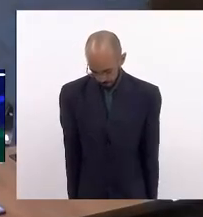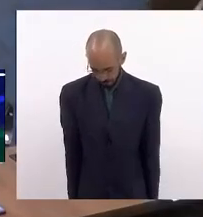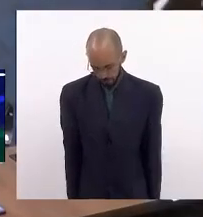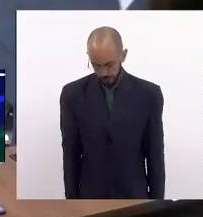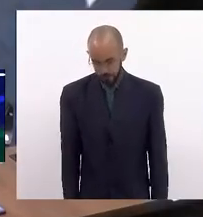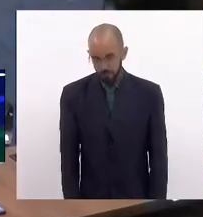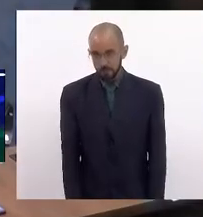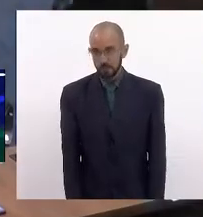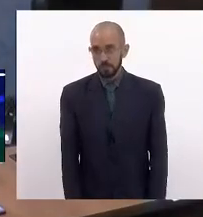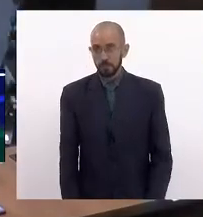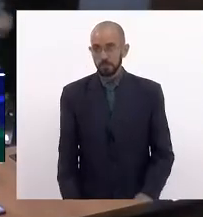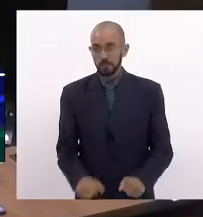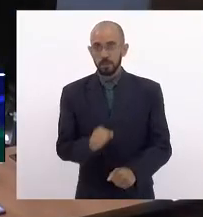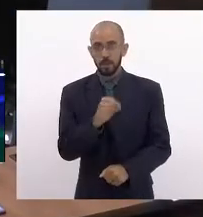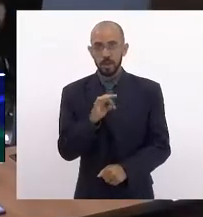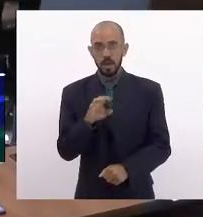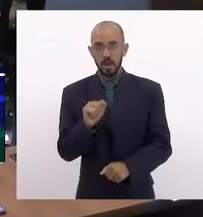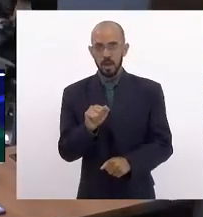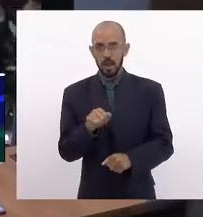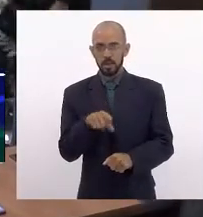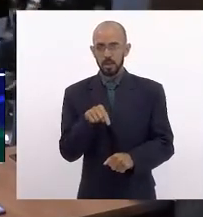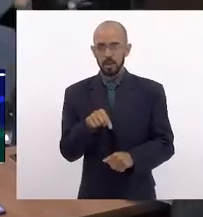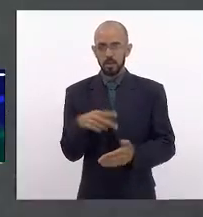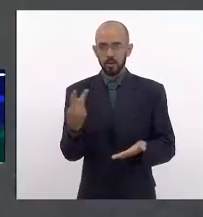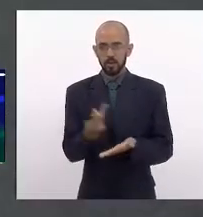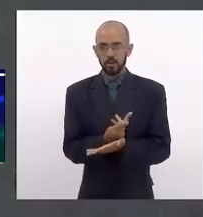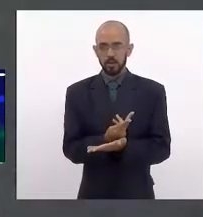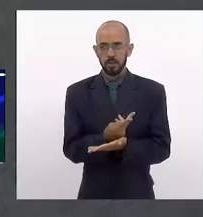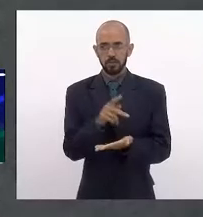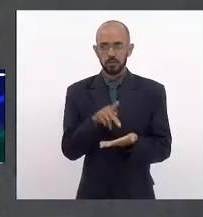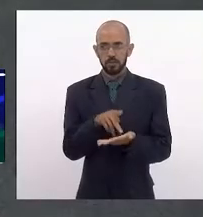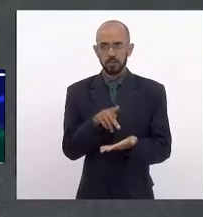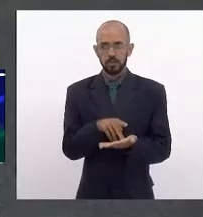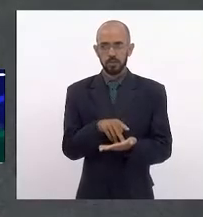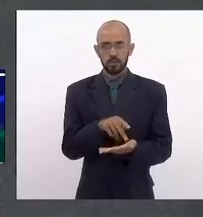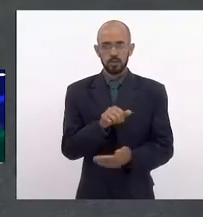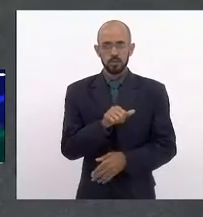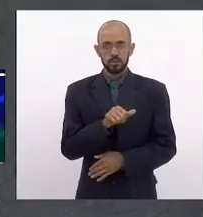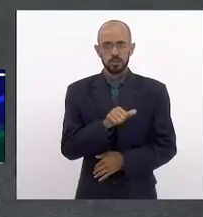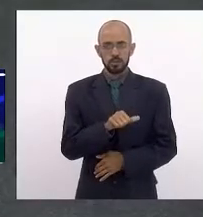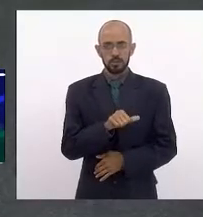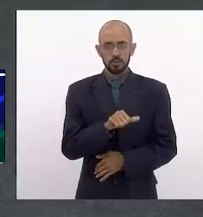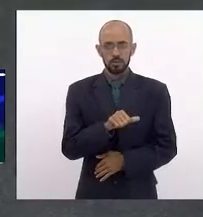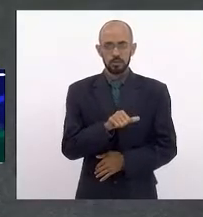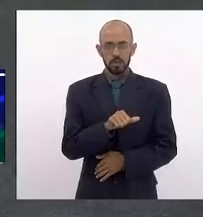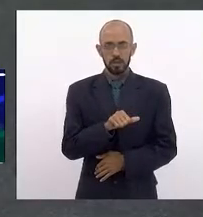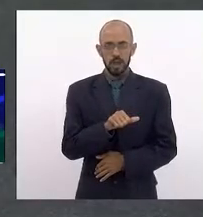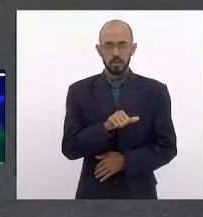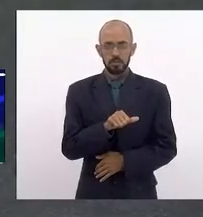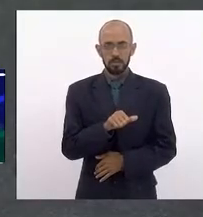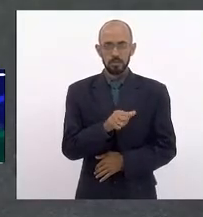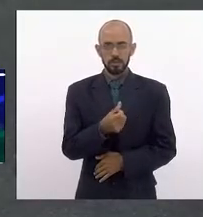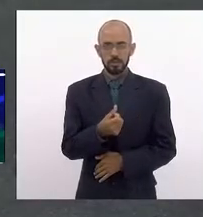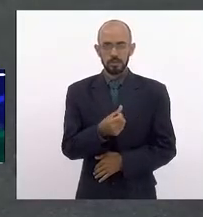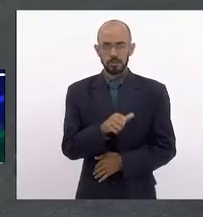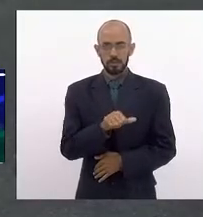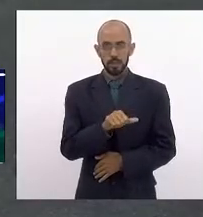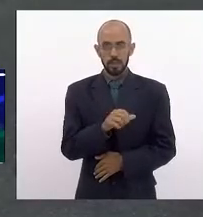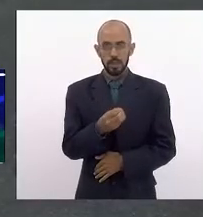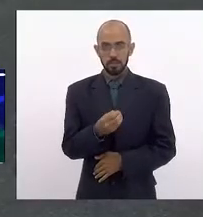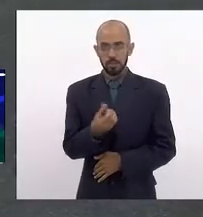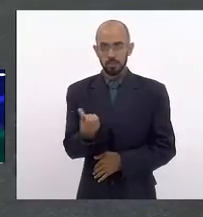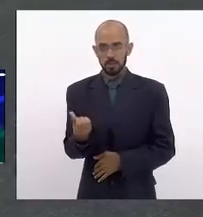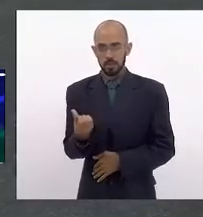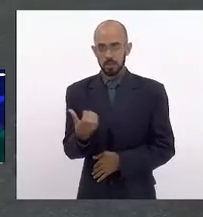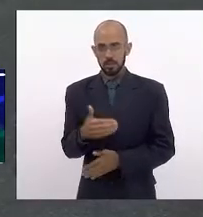a ata reflete com exatidão o ocorrido na 106ª sessão ordinária que iniciada às